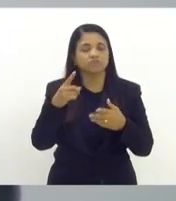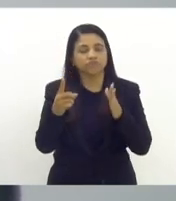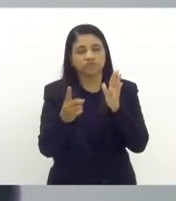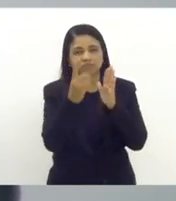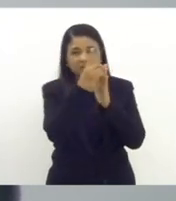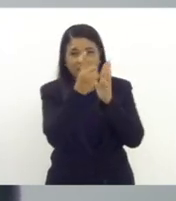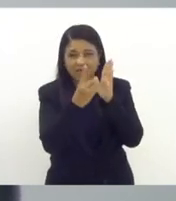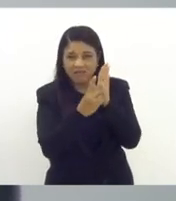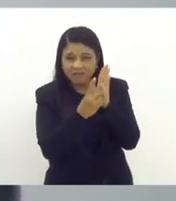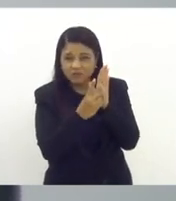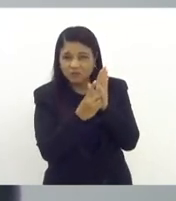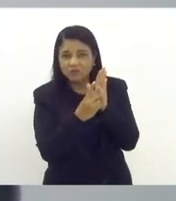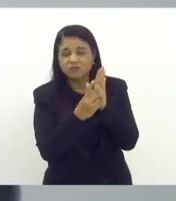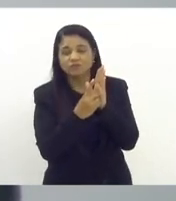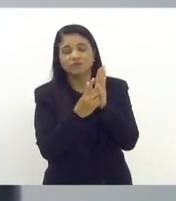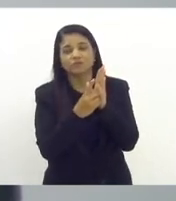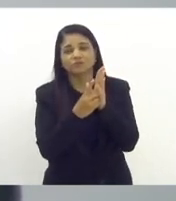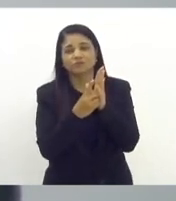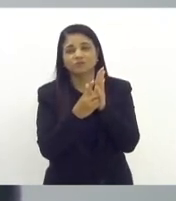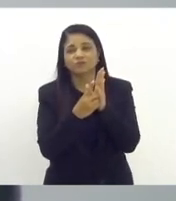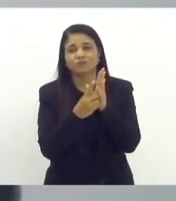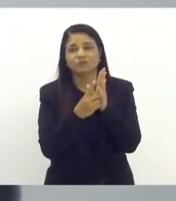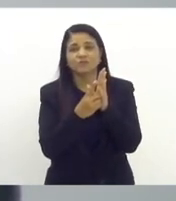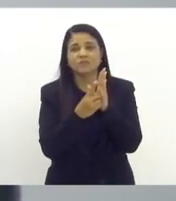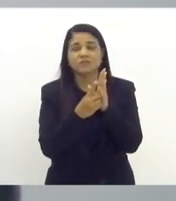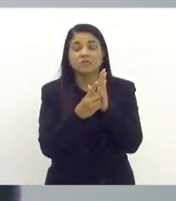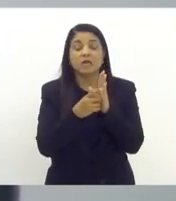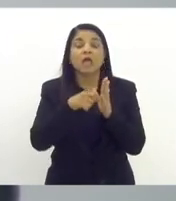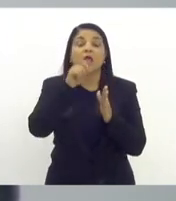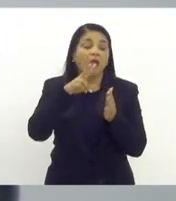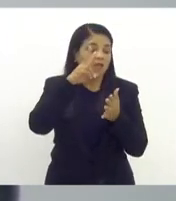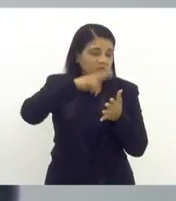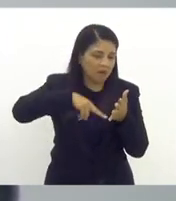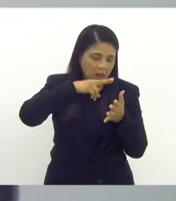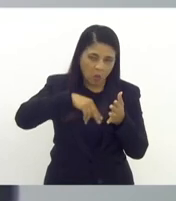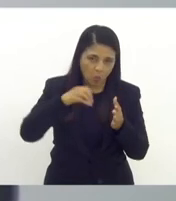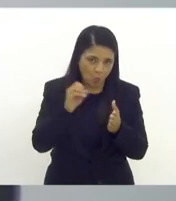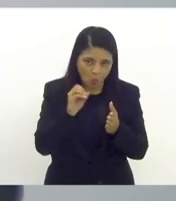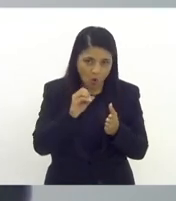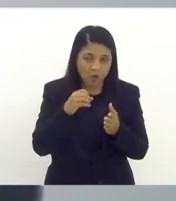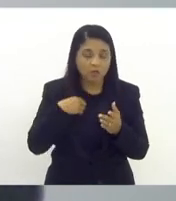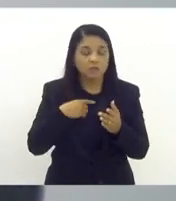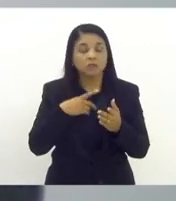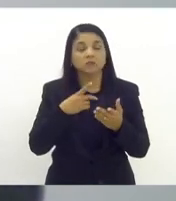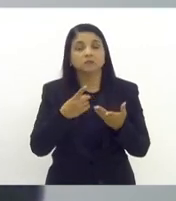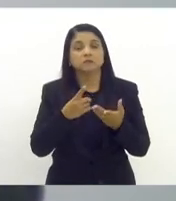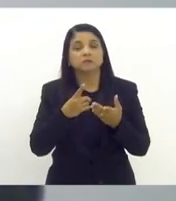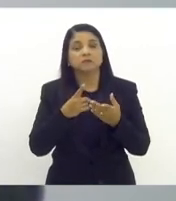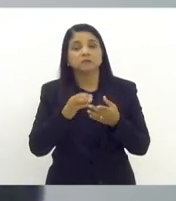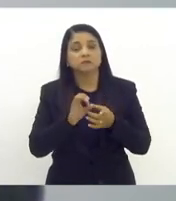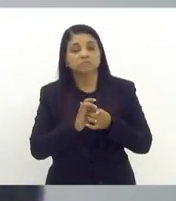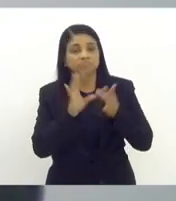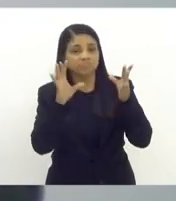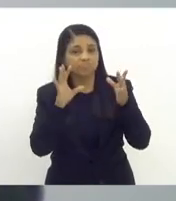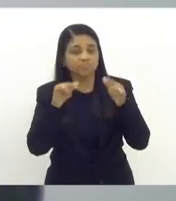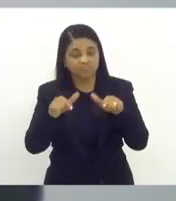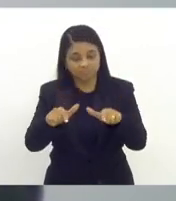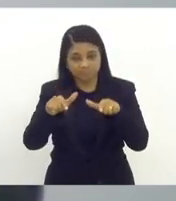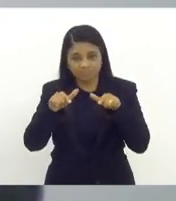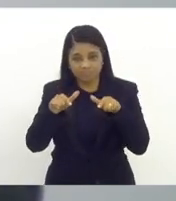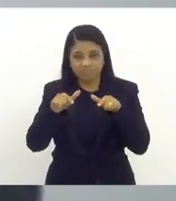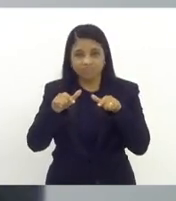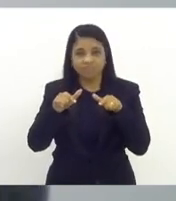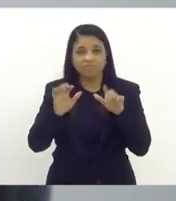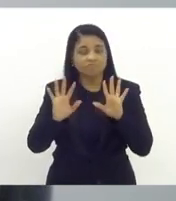falei só para vocês quem não leu eu vou ler só rapidamente aqui ó dispõe sobre a concessão de autorização para